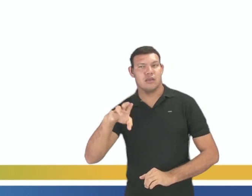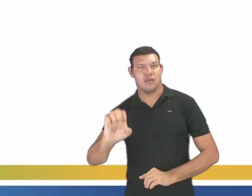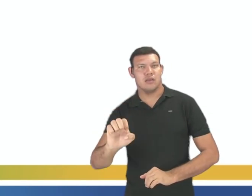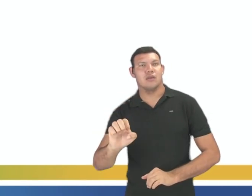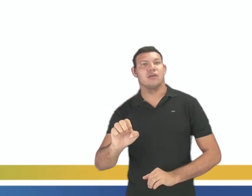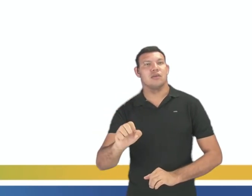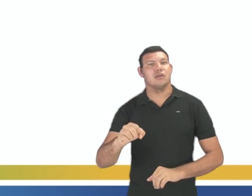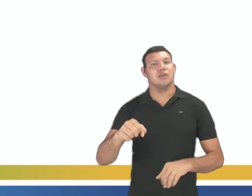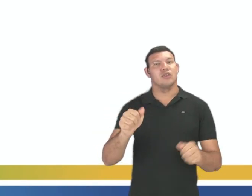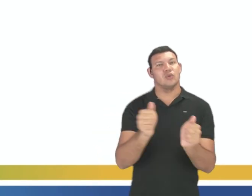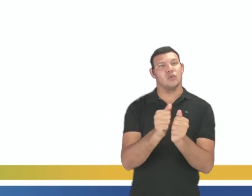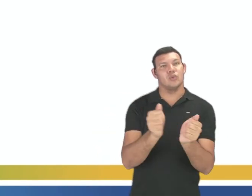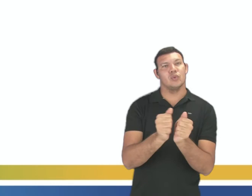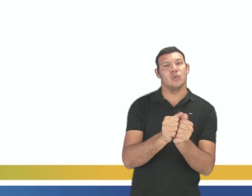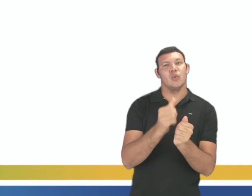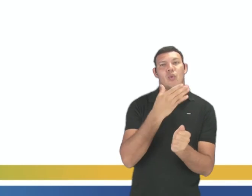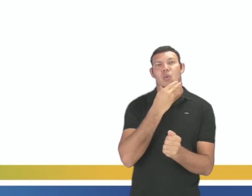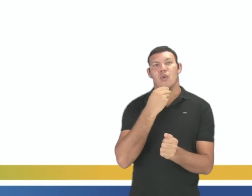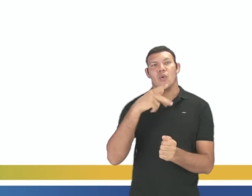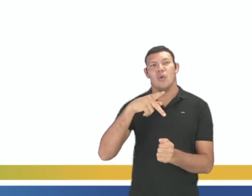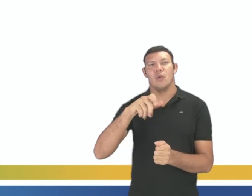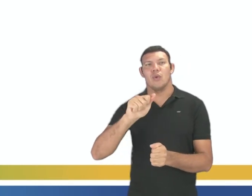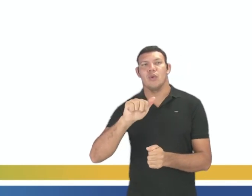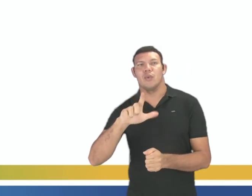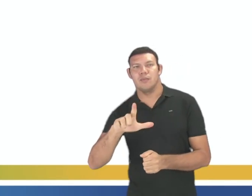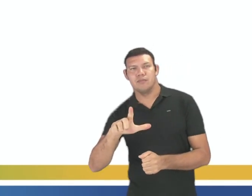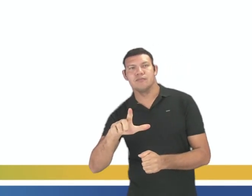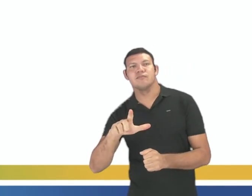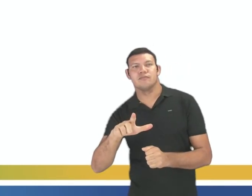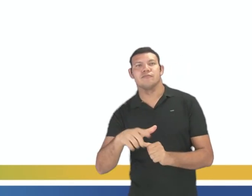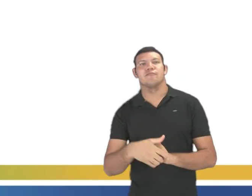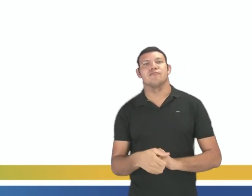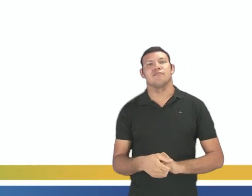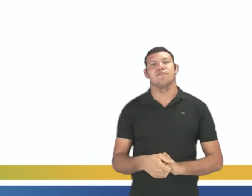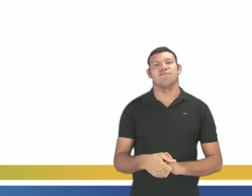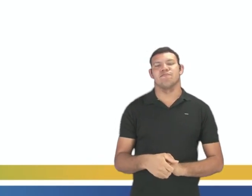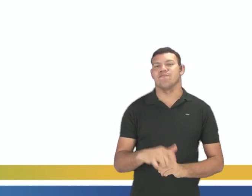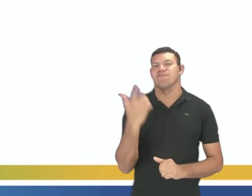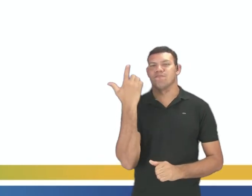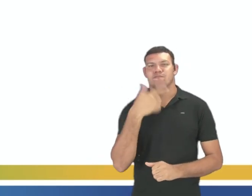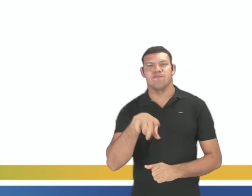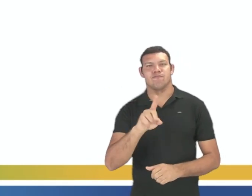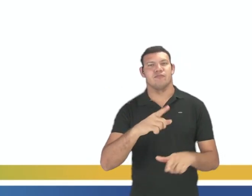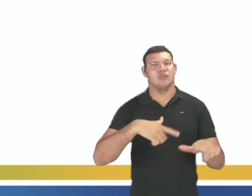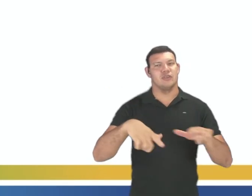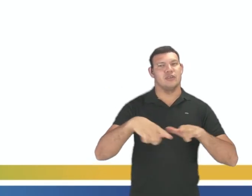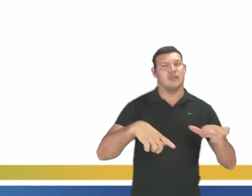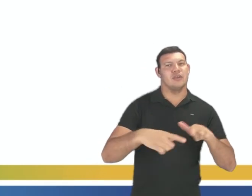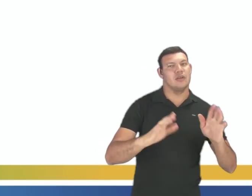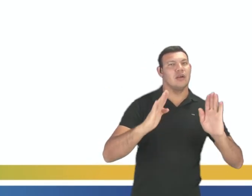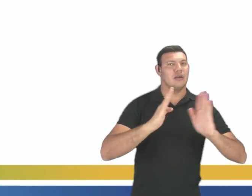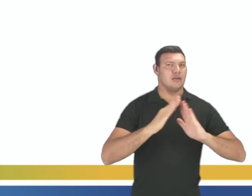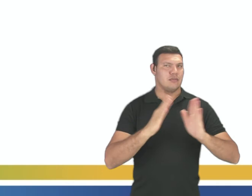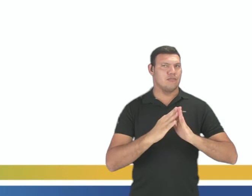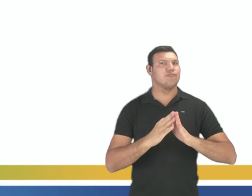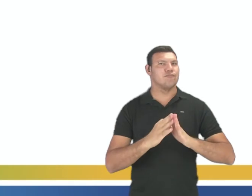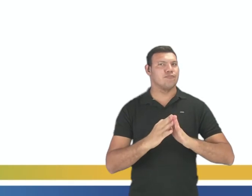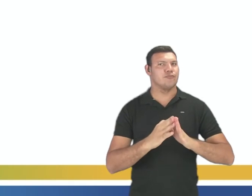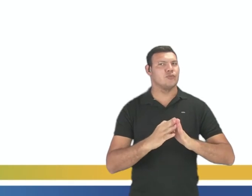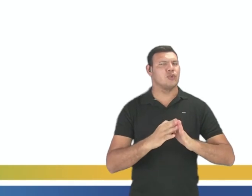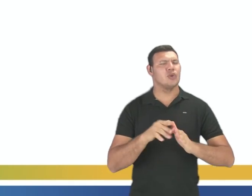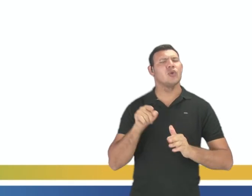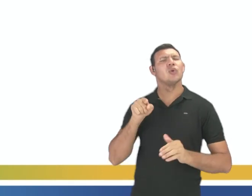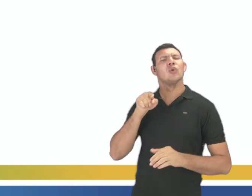de casa deles. Can you help? Você pode ajudar? Los, can you help them?